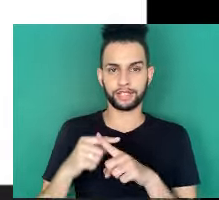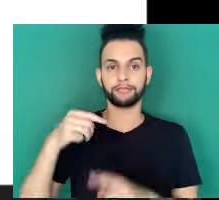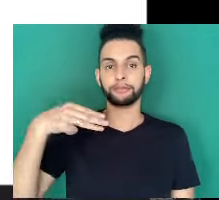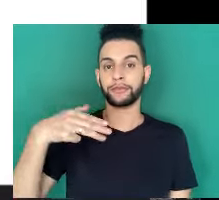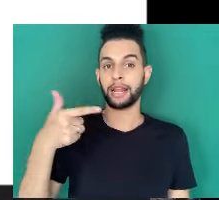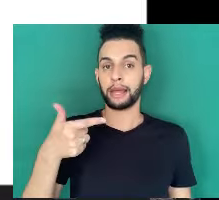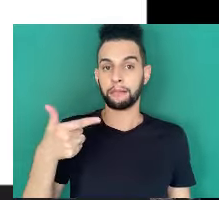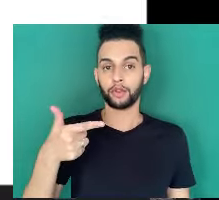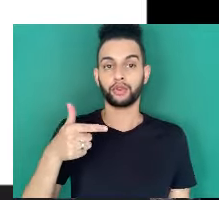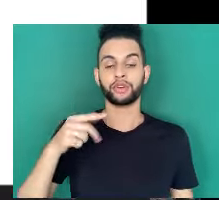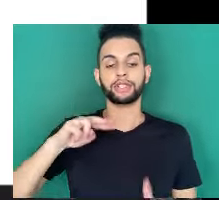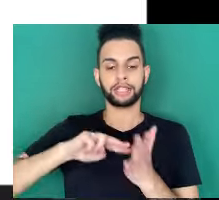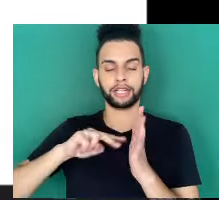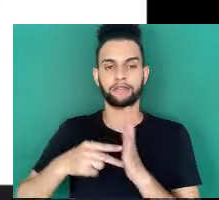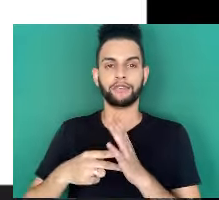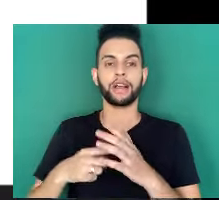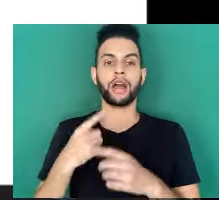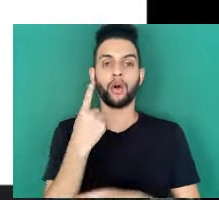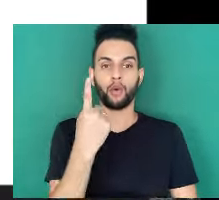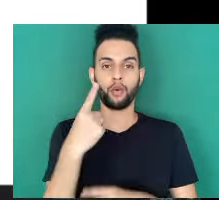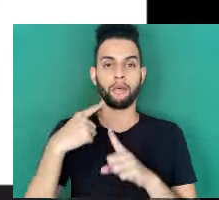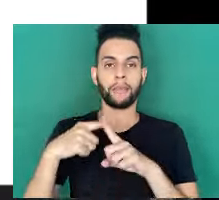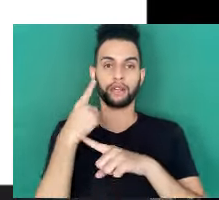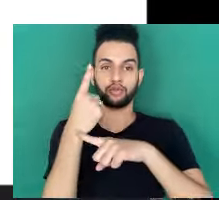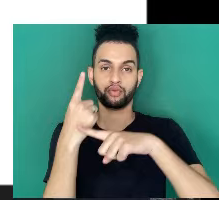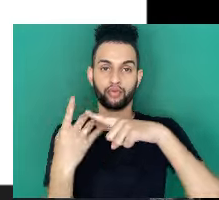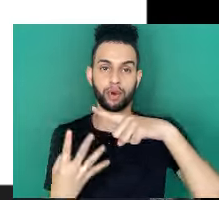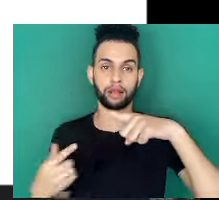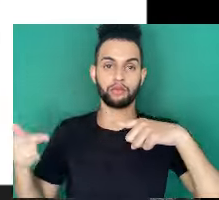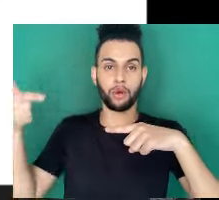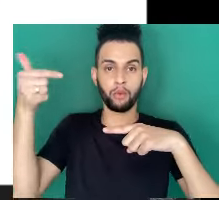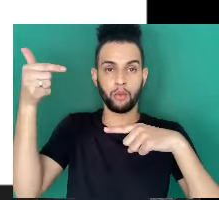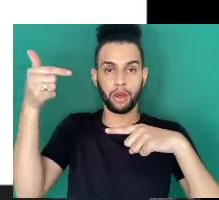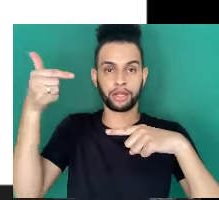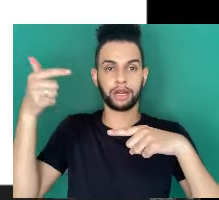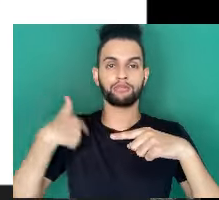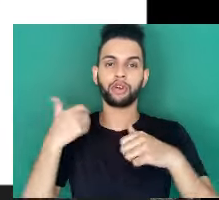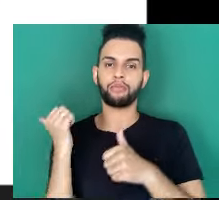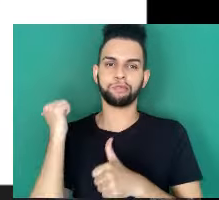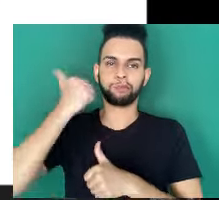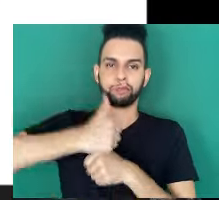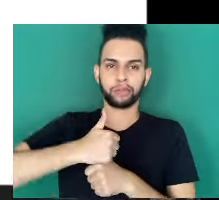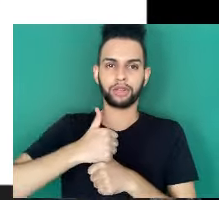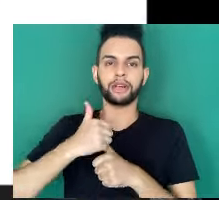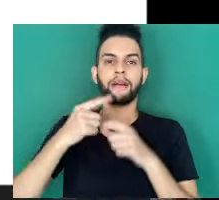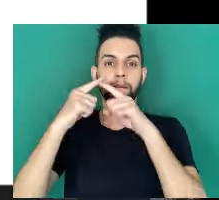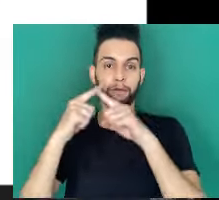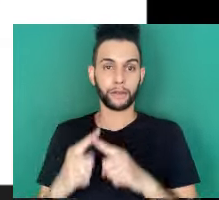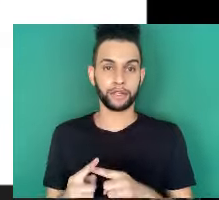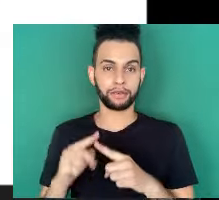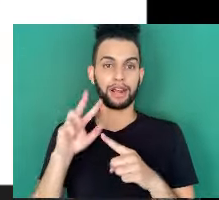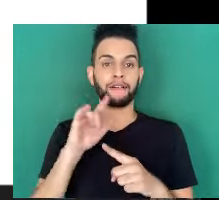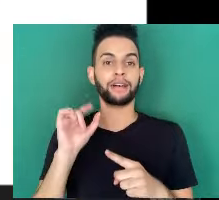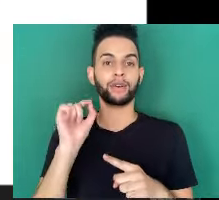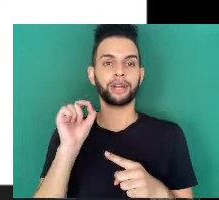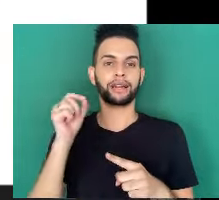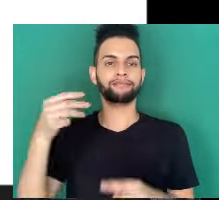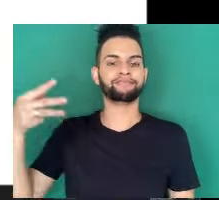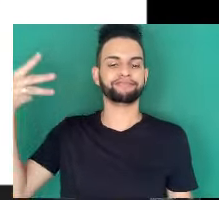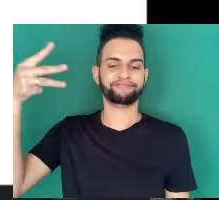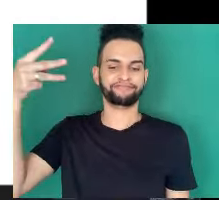Como o M2 é 1 mais 1/4 ao quadrado, quando eu substituir aqui e multiplicar, vai ficar elevado ao